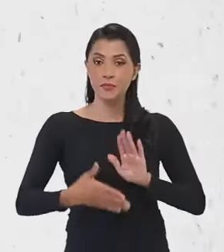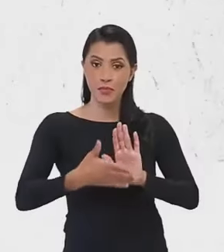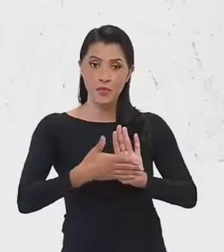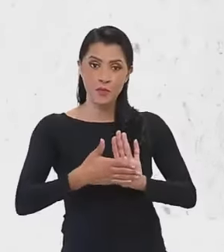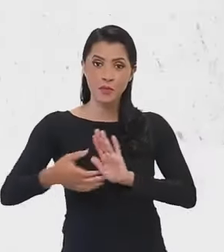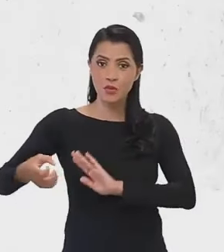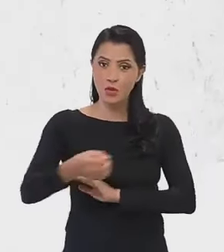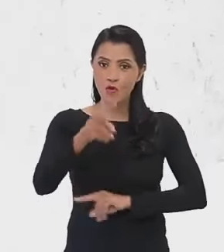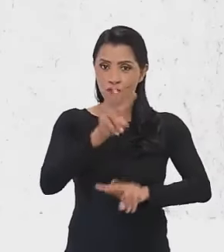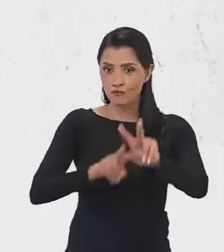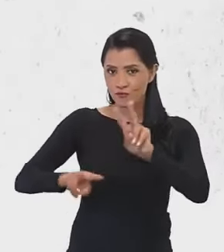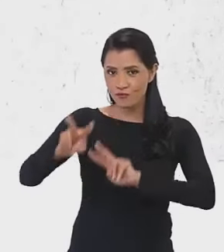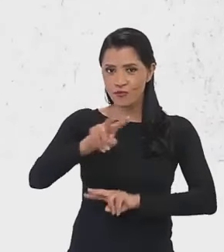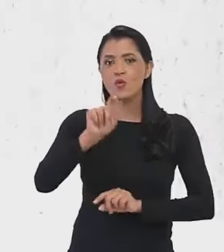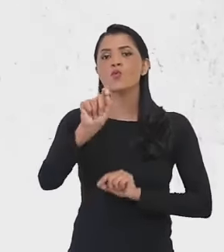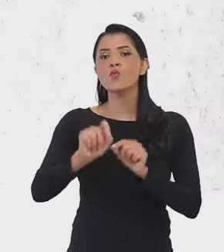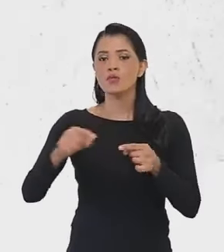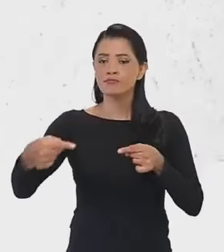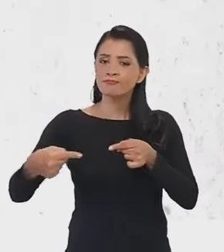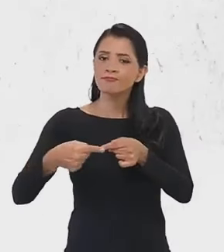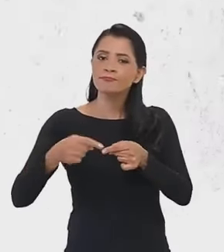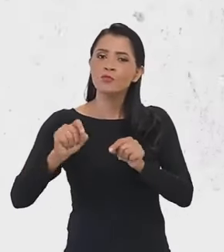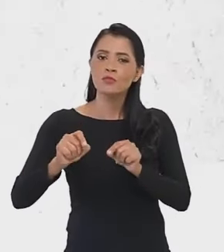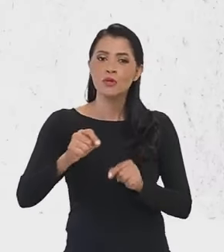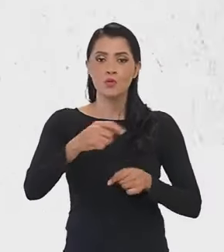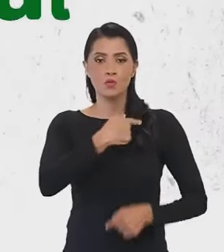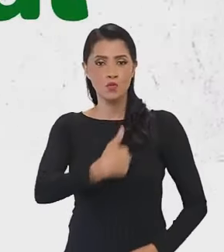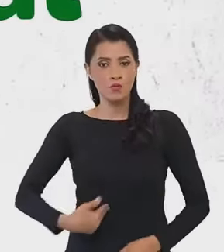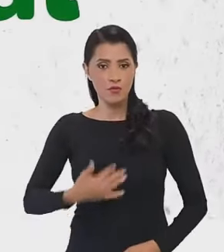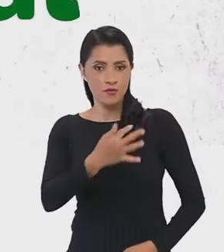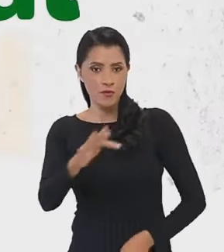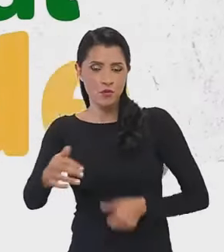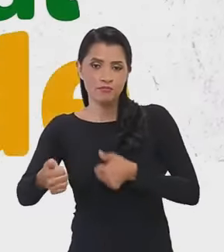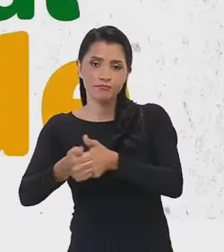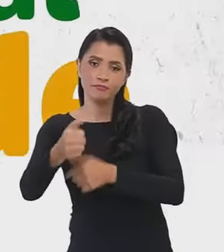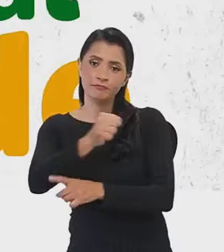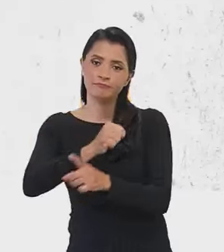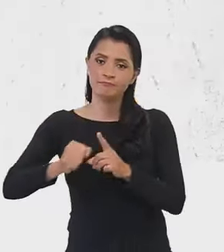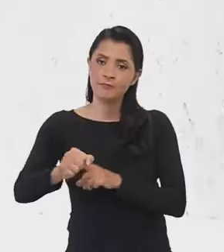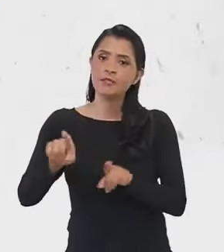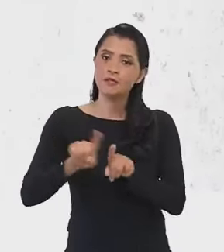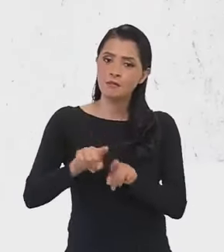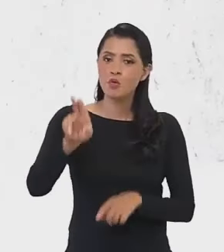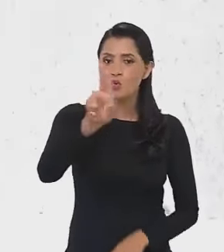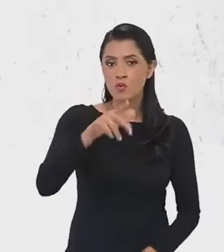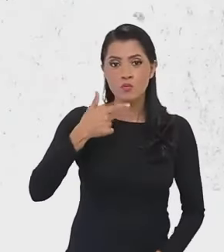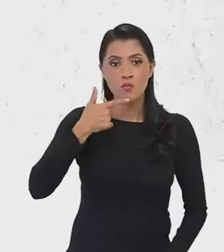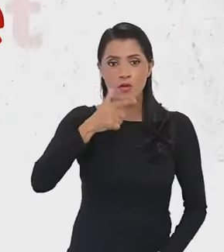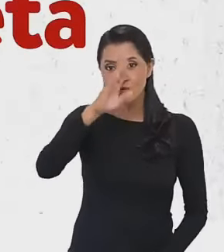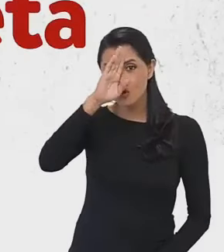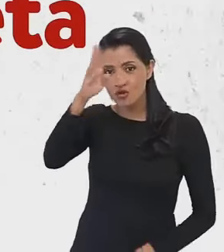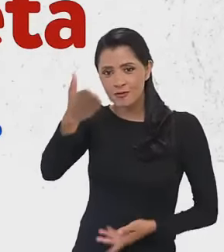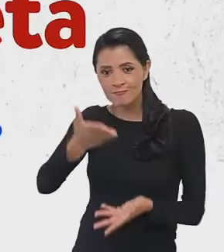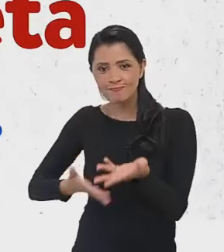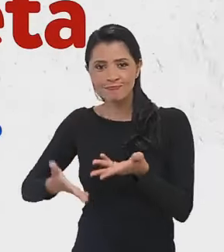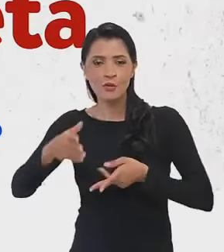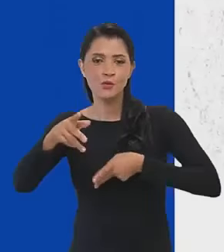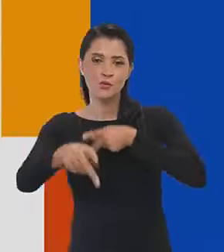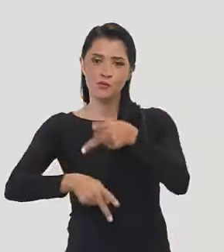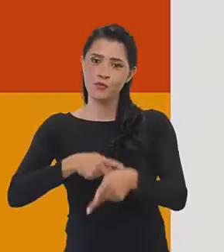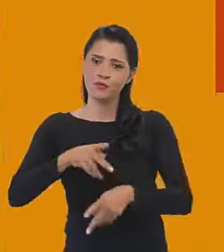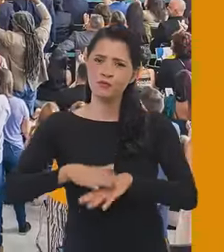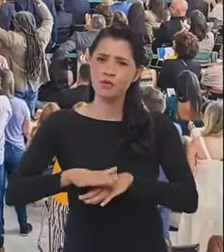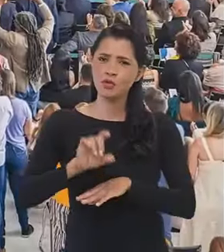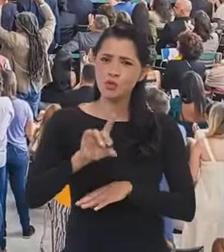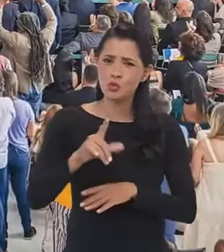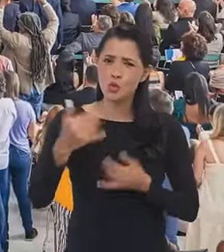a proposta da nova identidade aproximar O governo federal da sociedade e abraçar uma linguagem Direta com o público